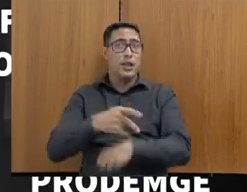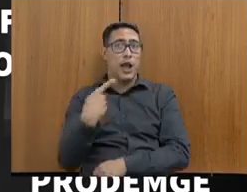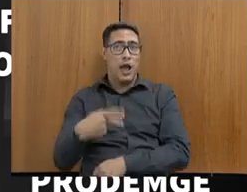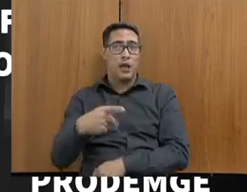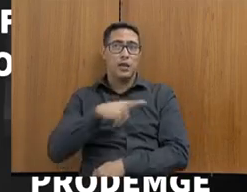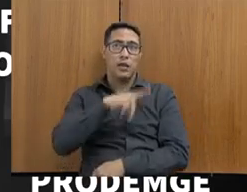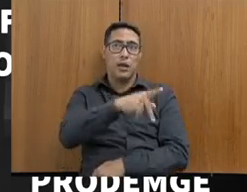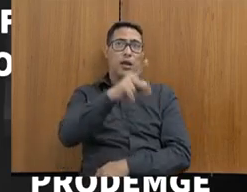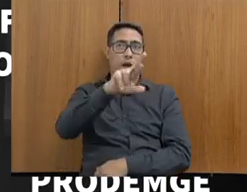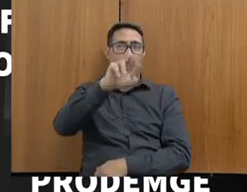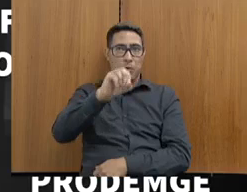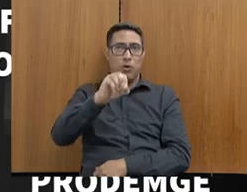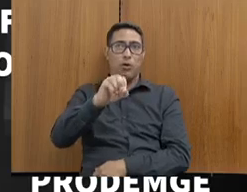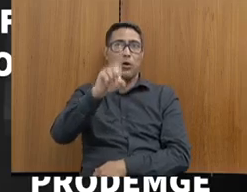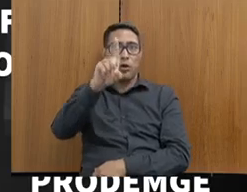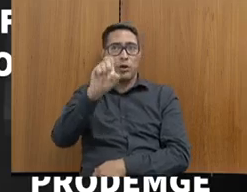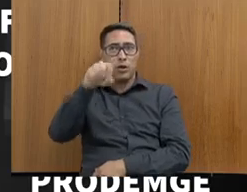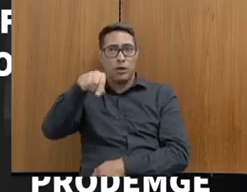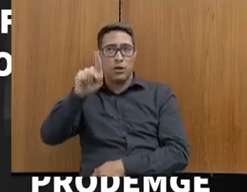a Prudente